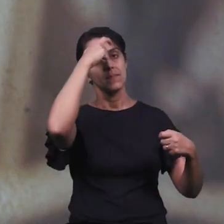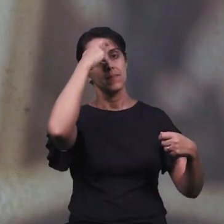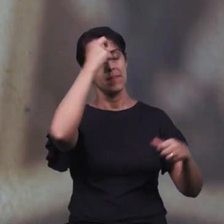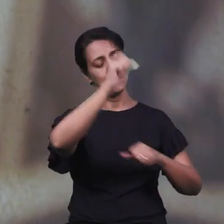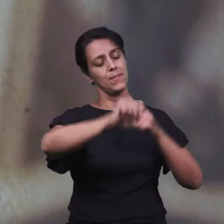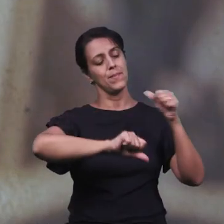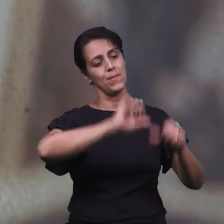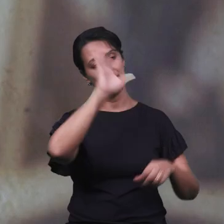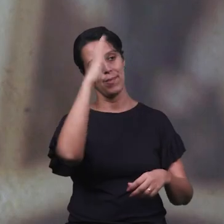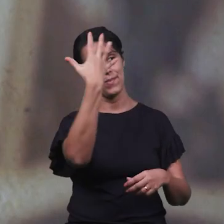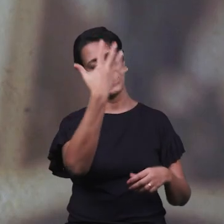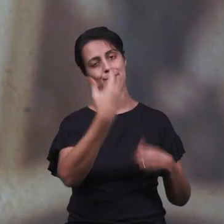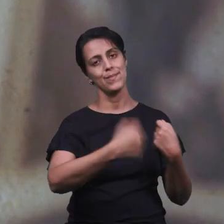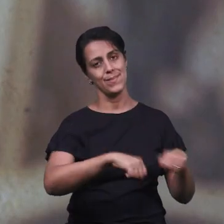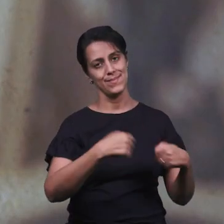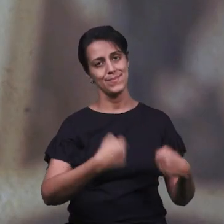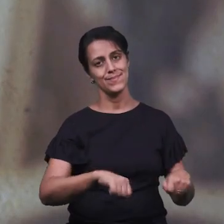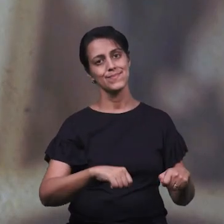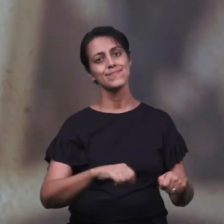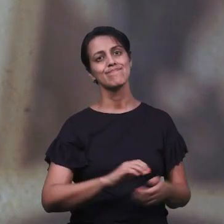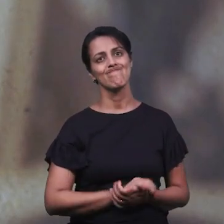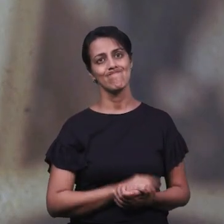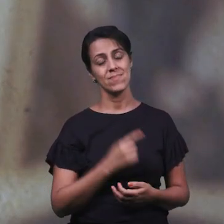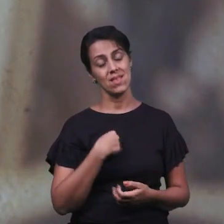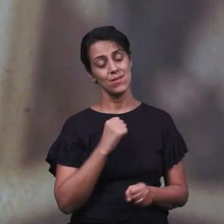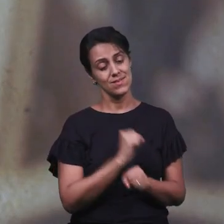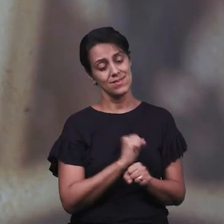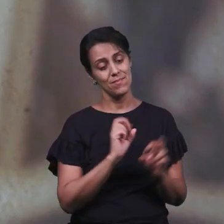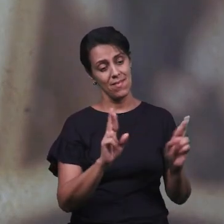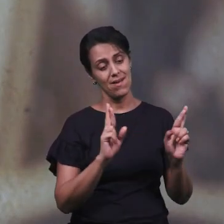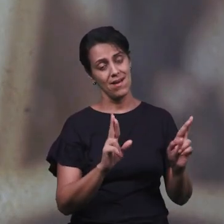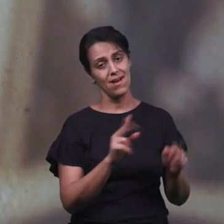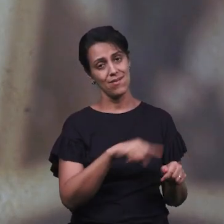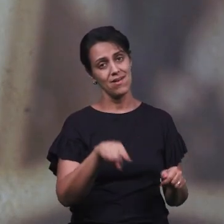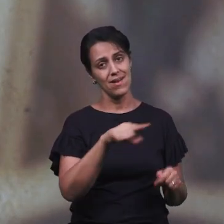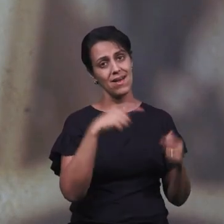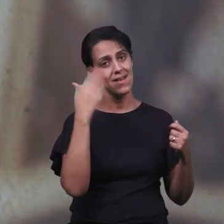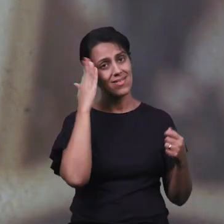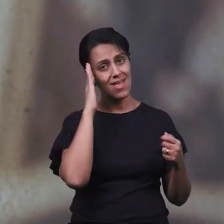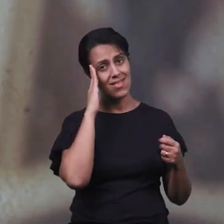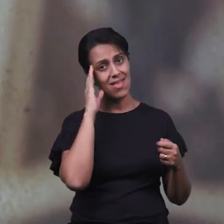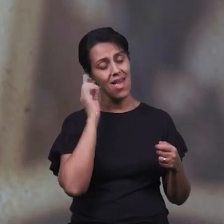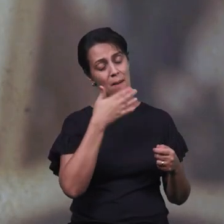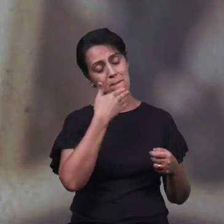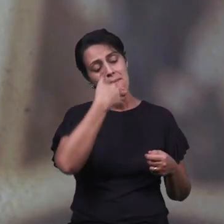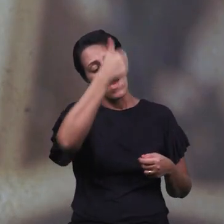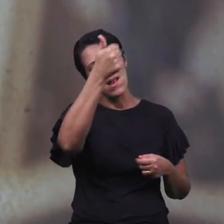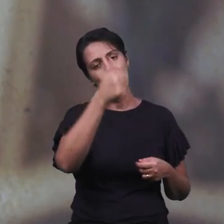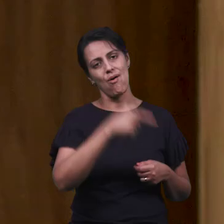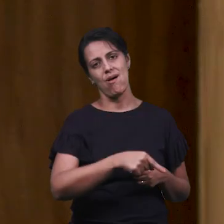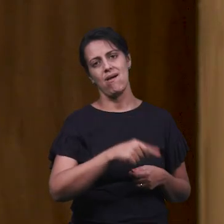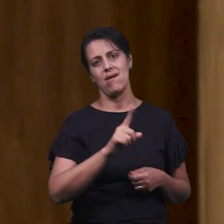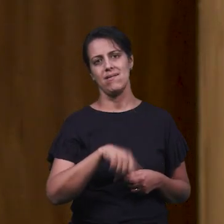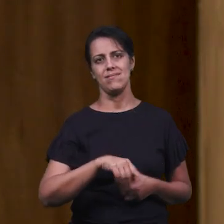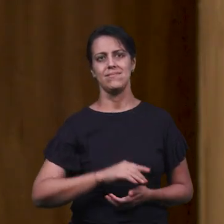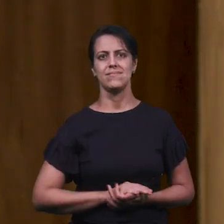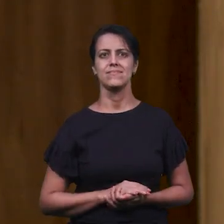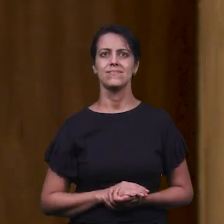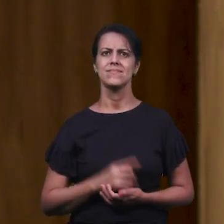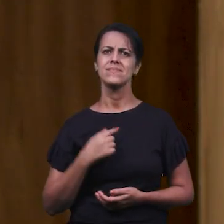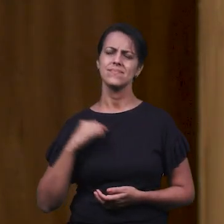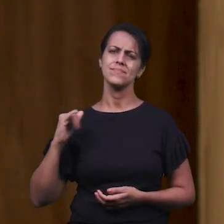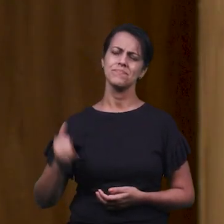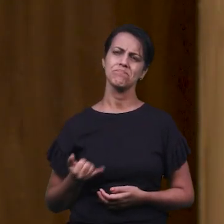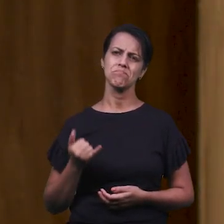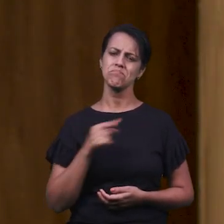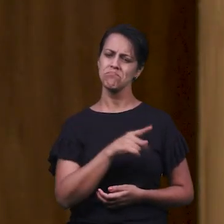mentalidade que as pessoas, eu espero que possam entender que isso é muito benéfico para elas, né? Até aproveitando a fala do senhor,